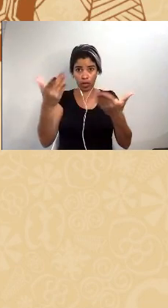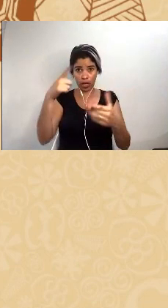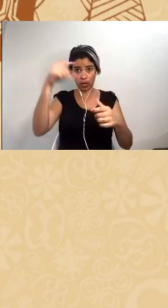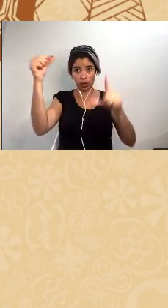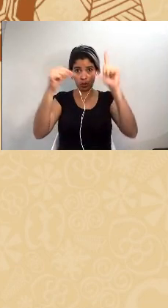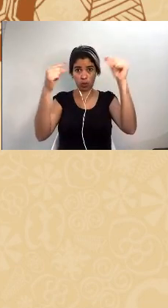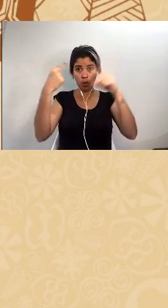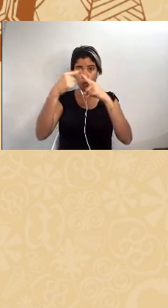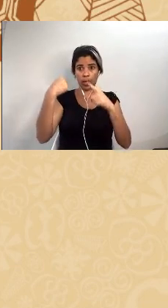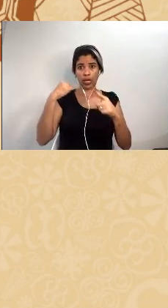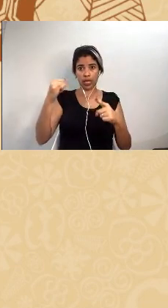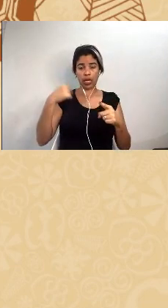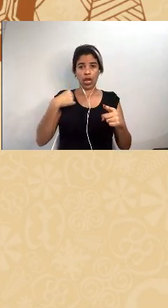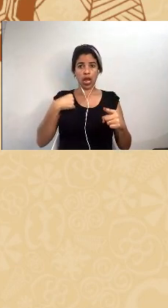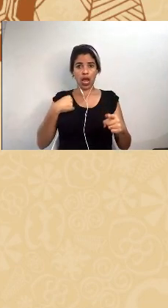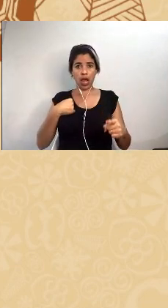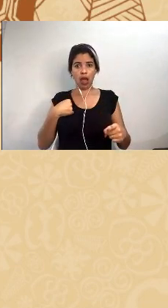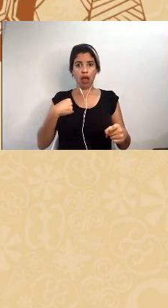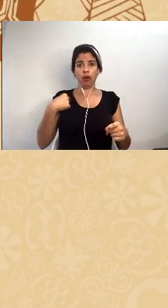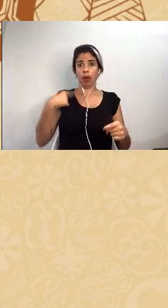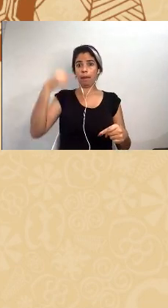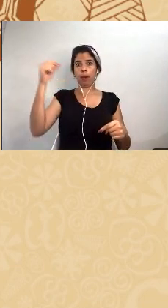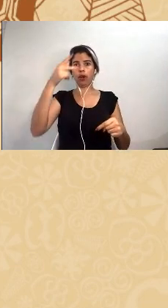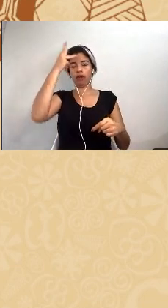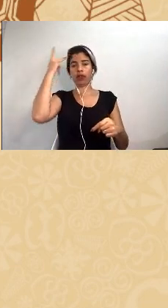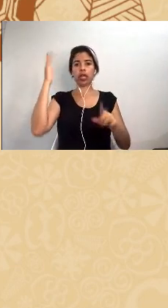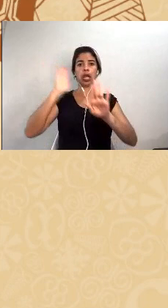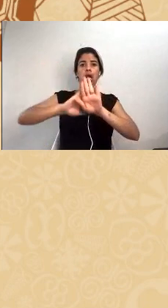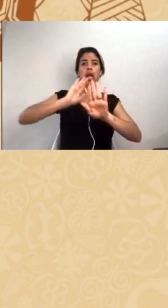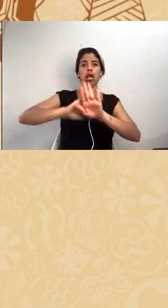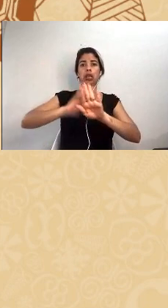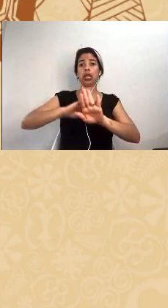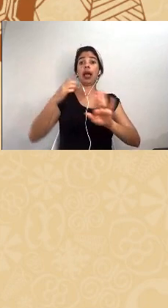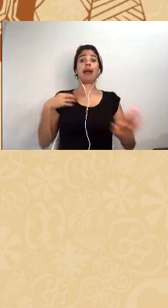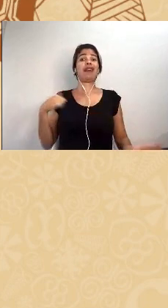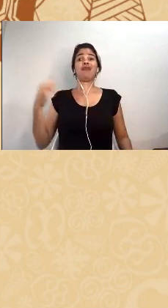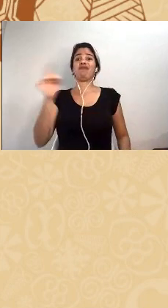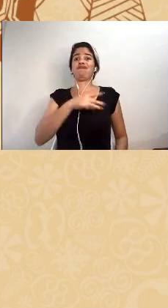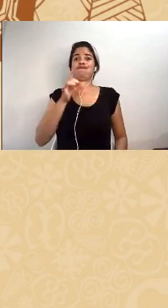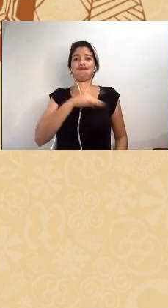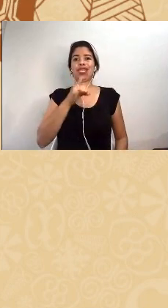medo de descer por isso aqui, com vocês descendo aí. Tenho medo.